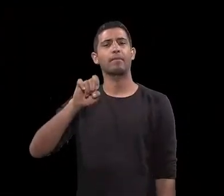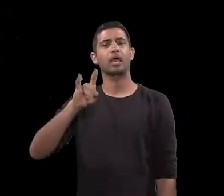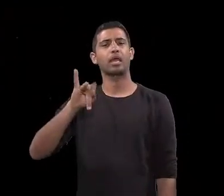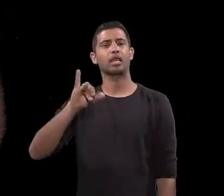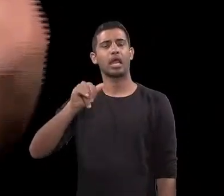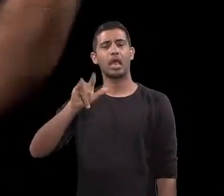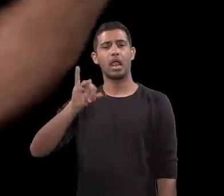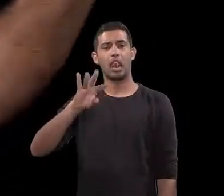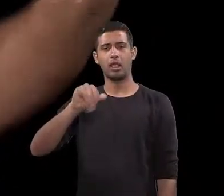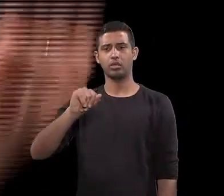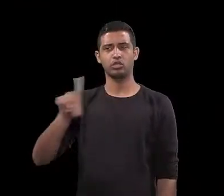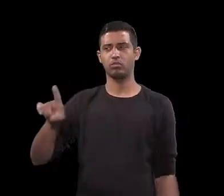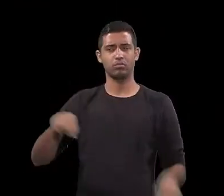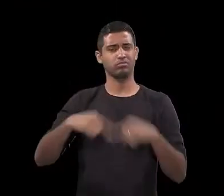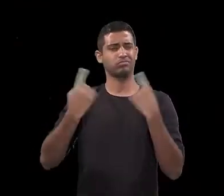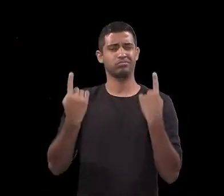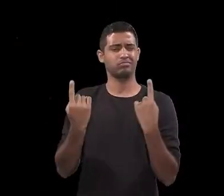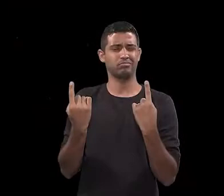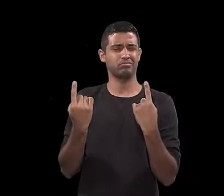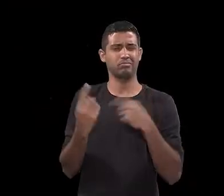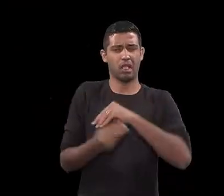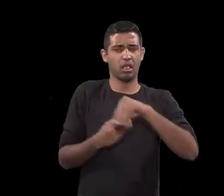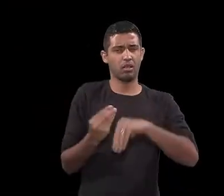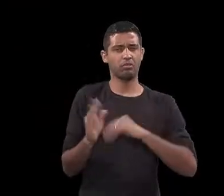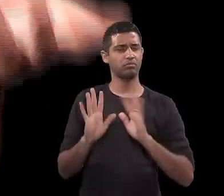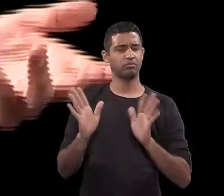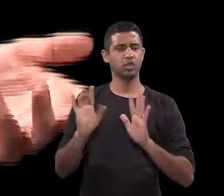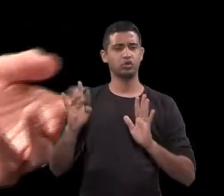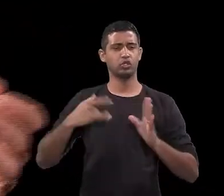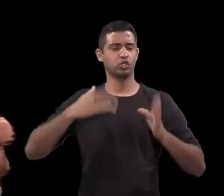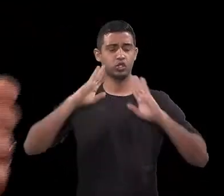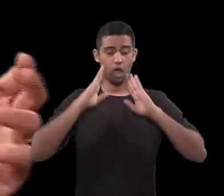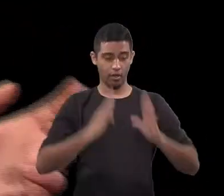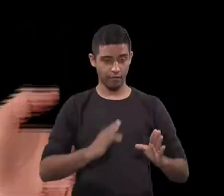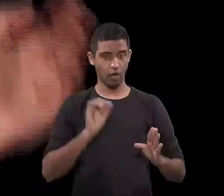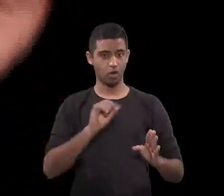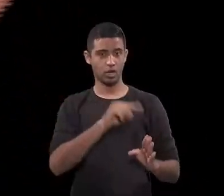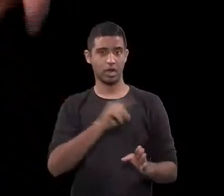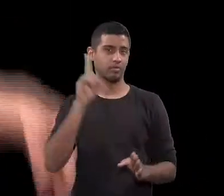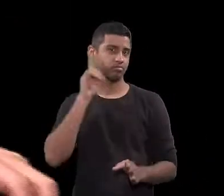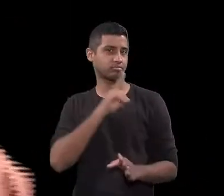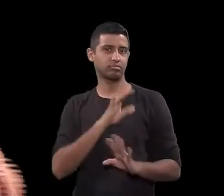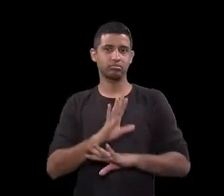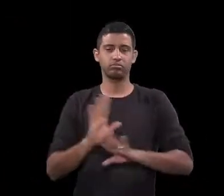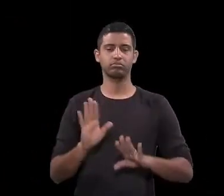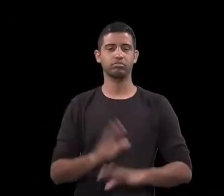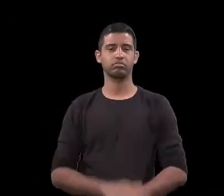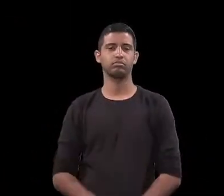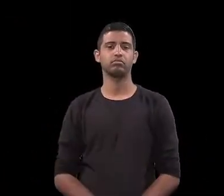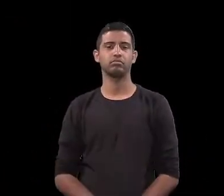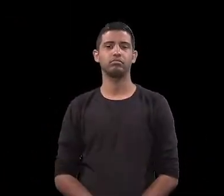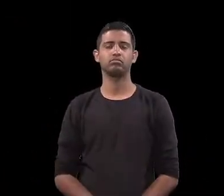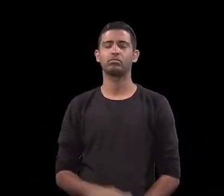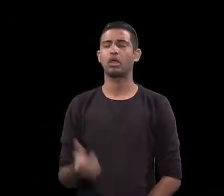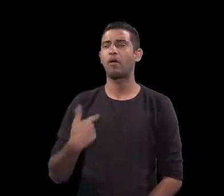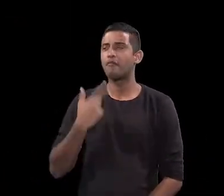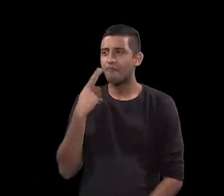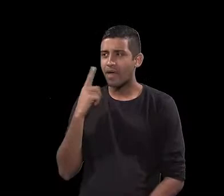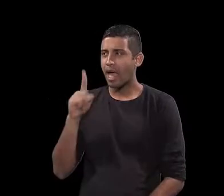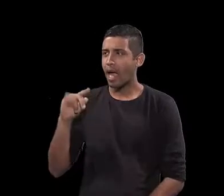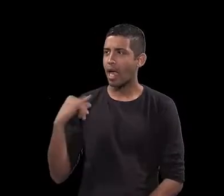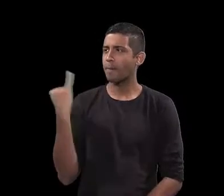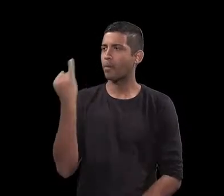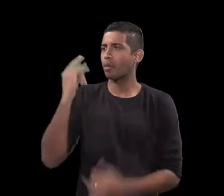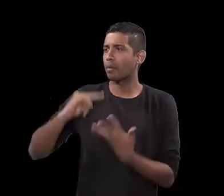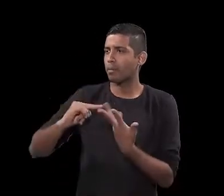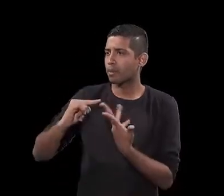imperialistas, então tudo não queriam ver as conexões. E na outra parte só estavam concentrados nos Estados Unidos, nem